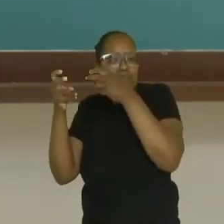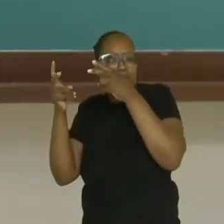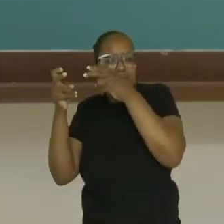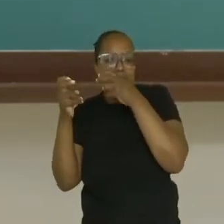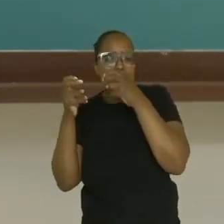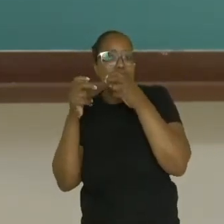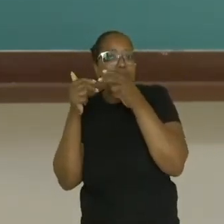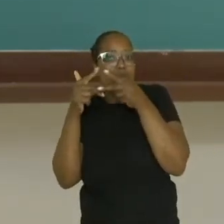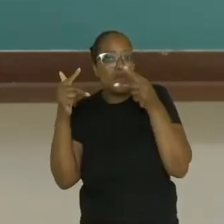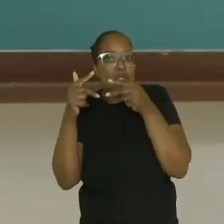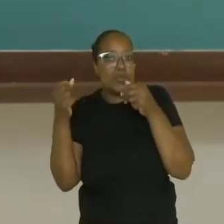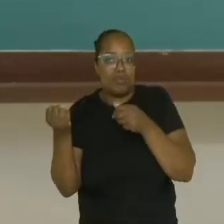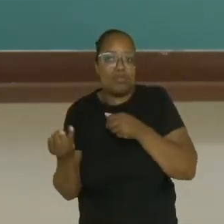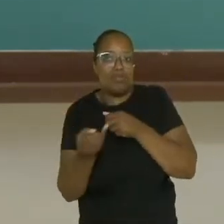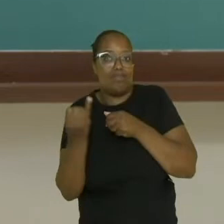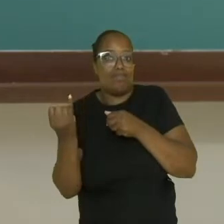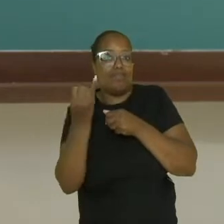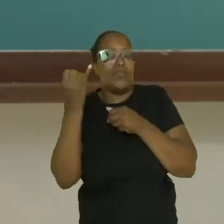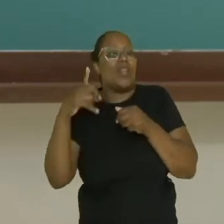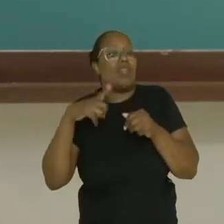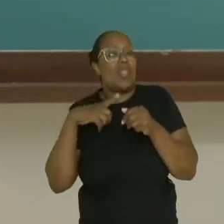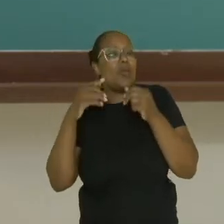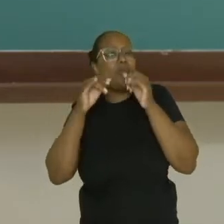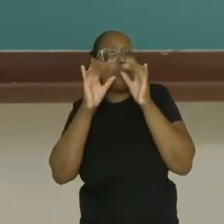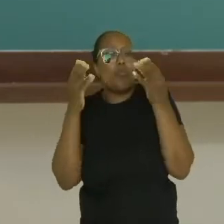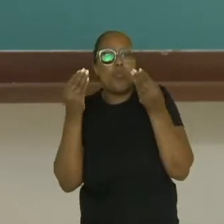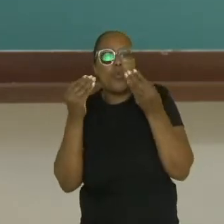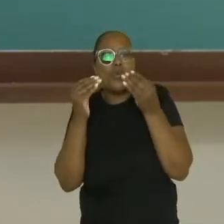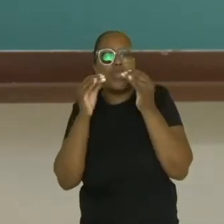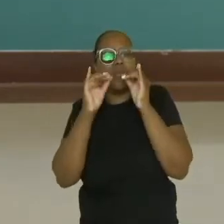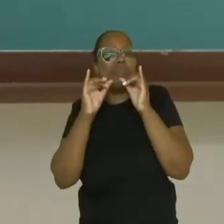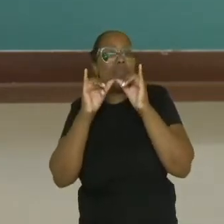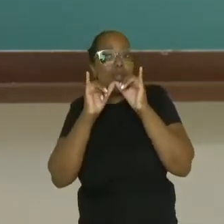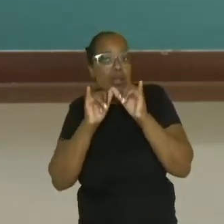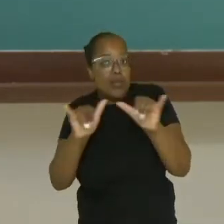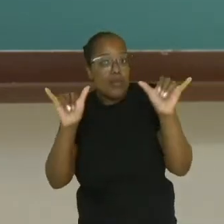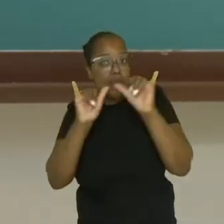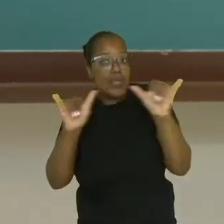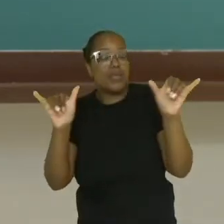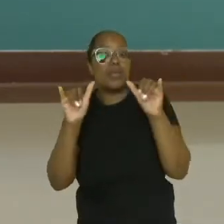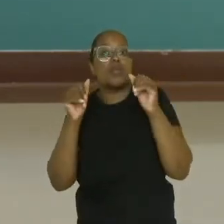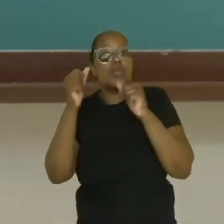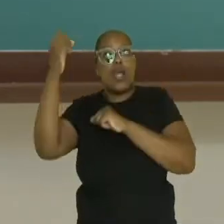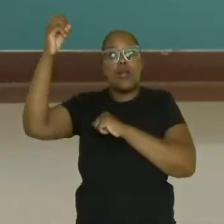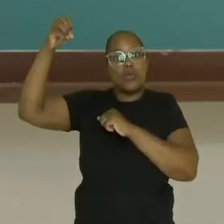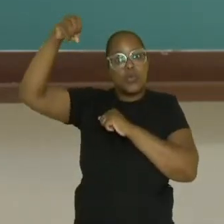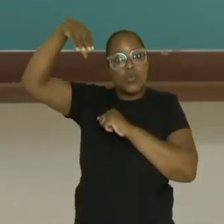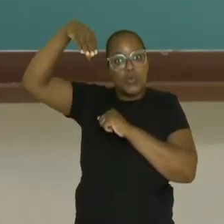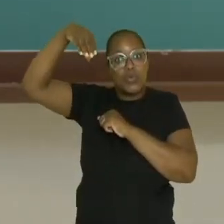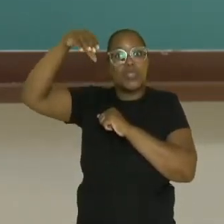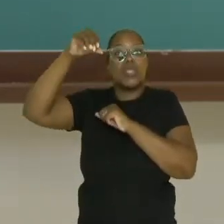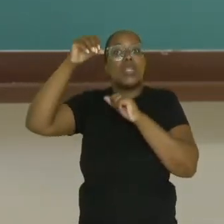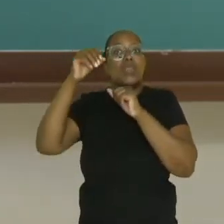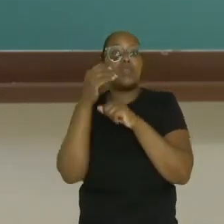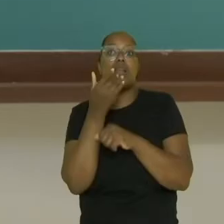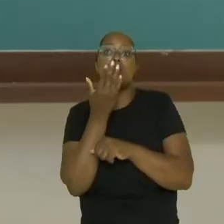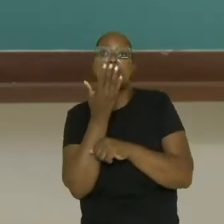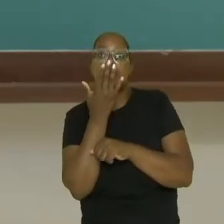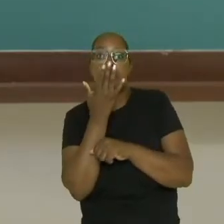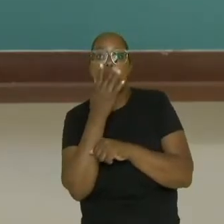volta. Então há uma grande influência da luz e as cores na nossa história, no